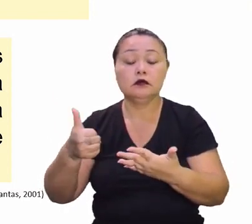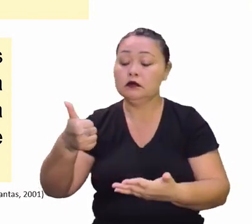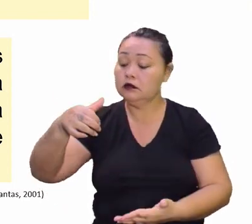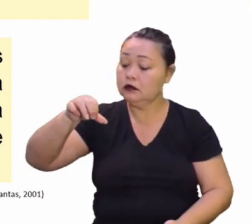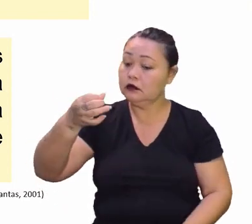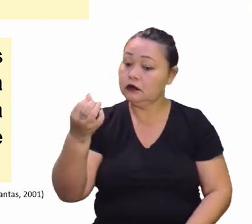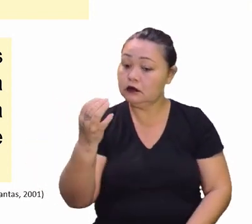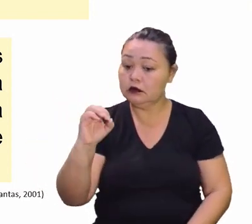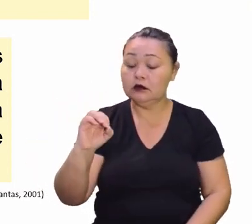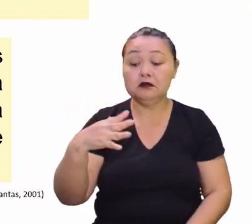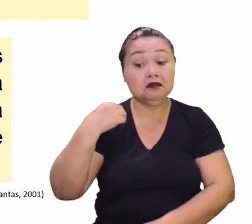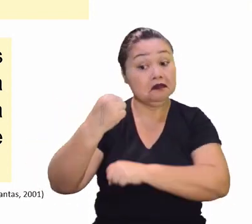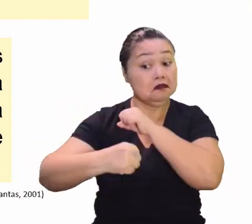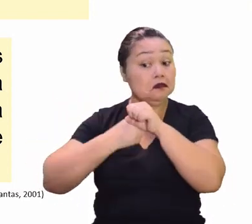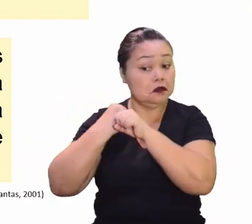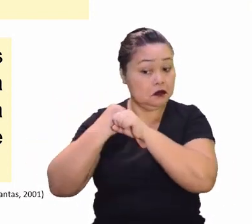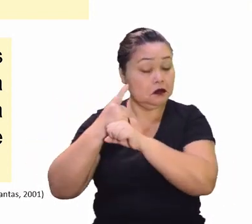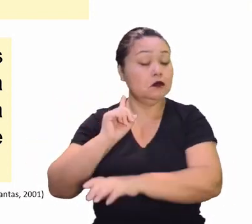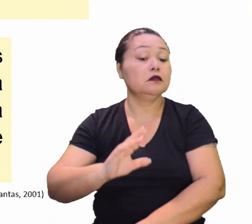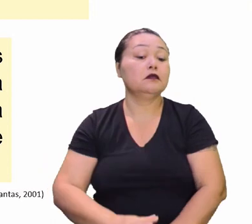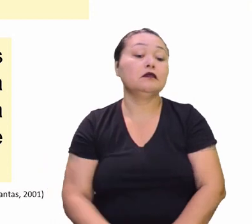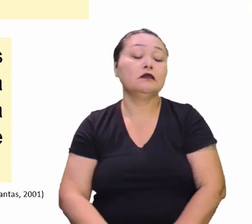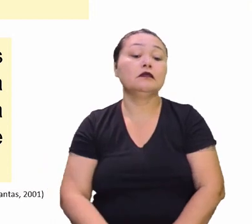idos 1960, Rogério.